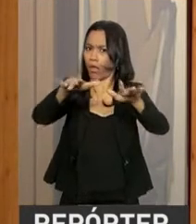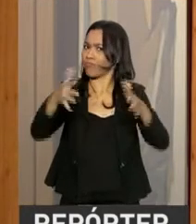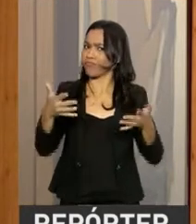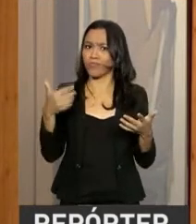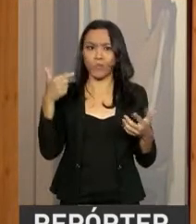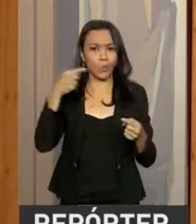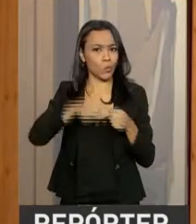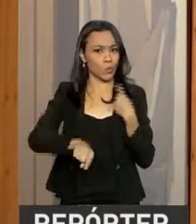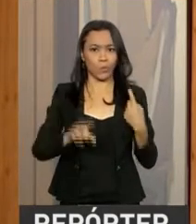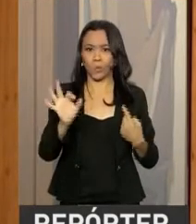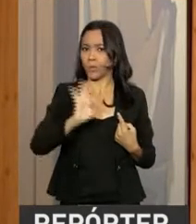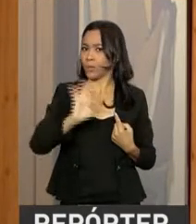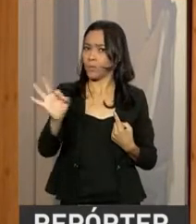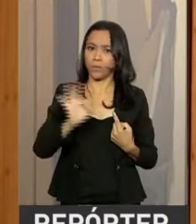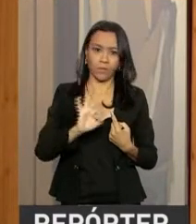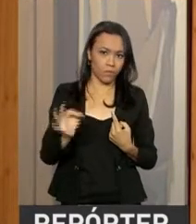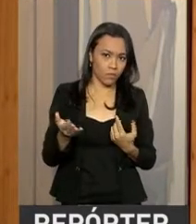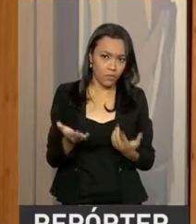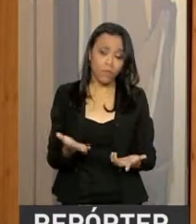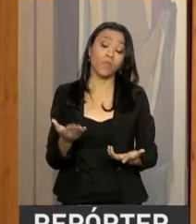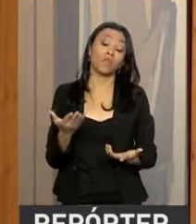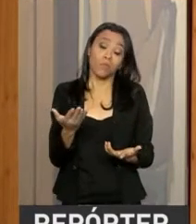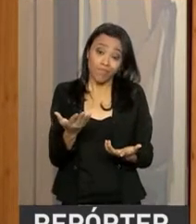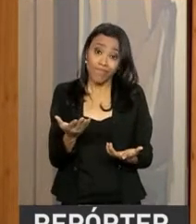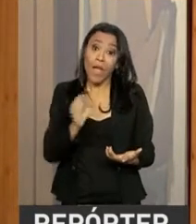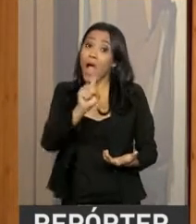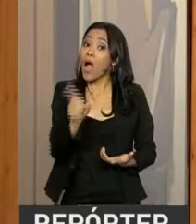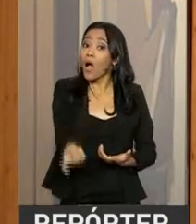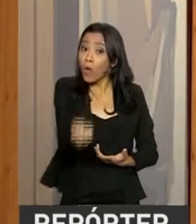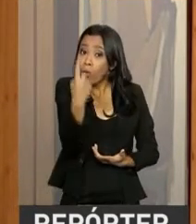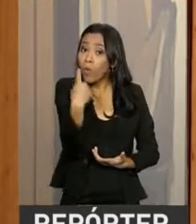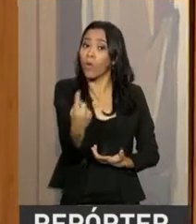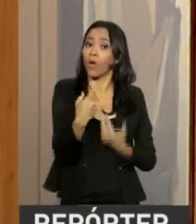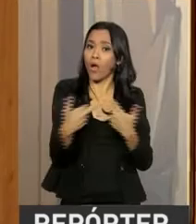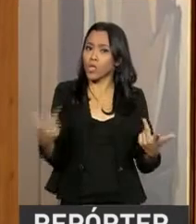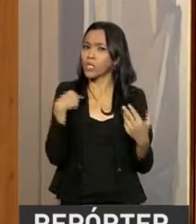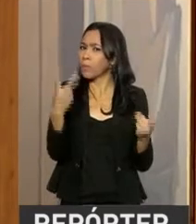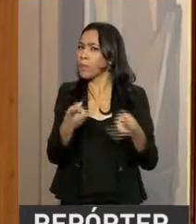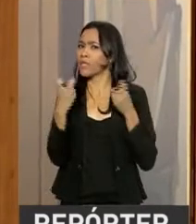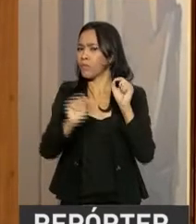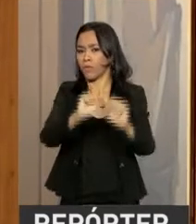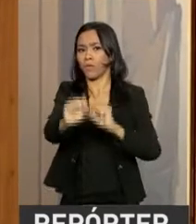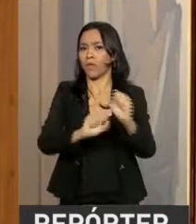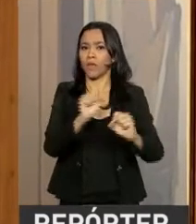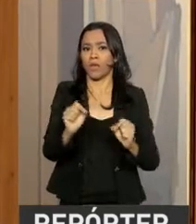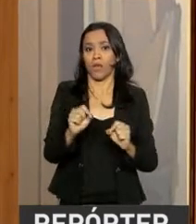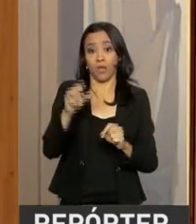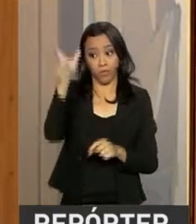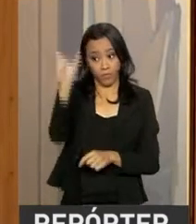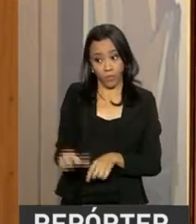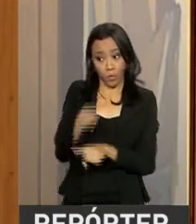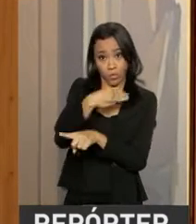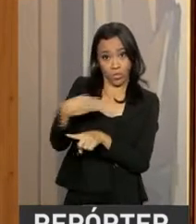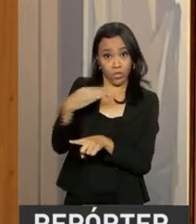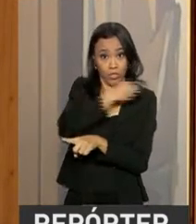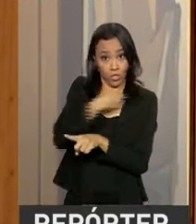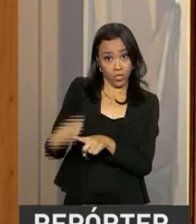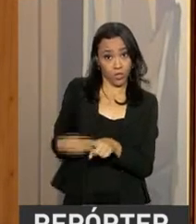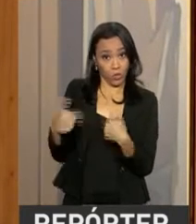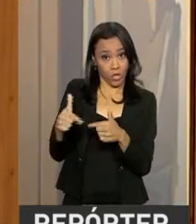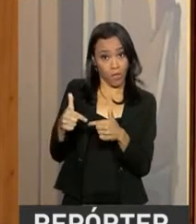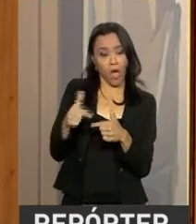bandeira falsa equivocada que na verdade a única coisa que se verificou foi o seguinte o ministro o trabalho